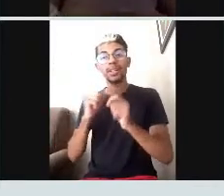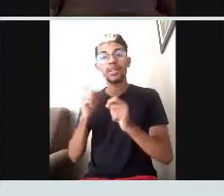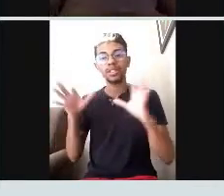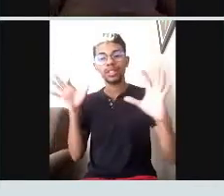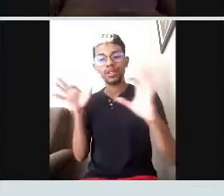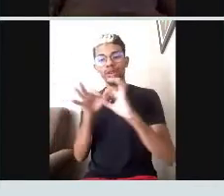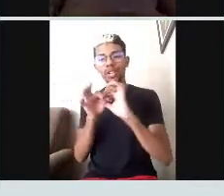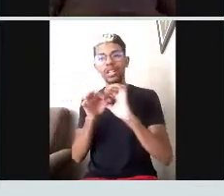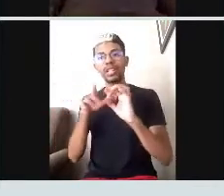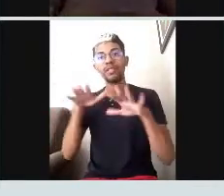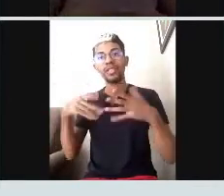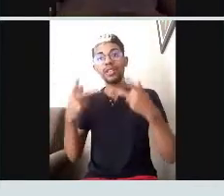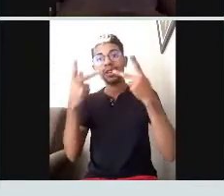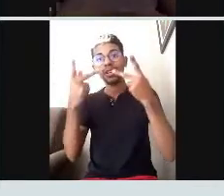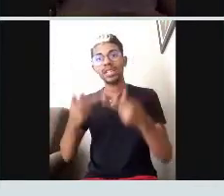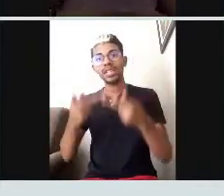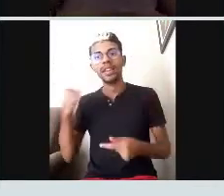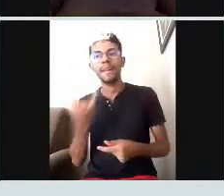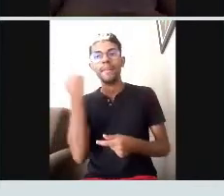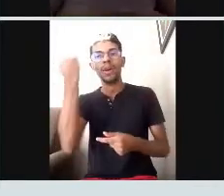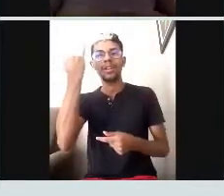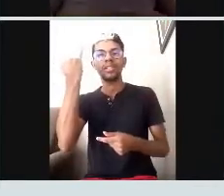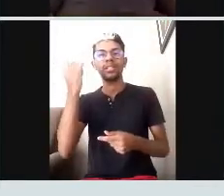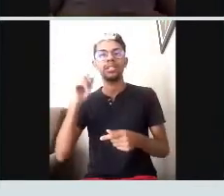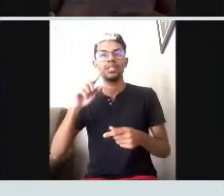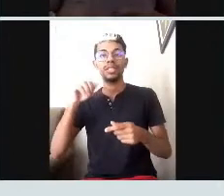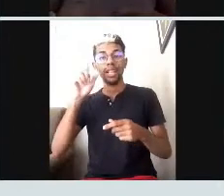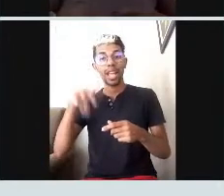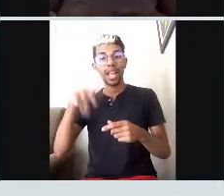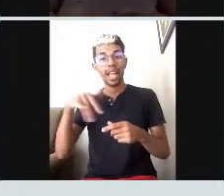gente tem uma competência só para analisar